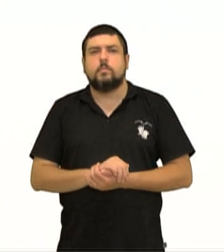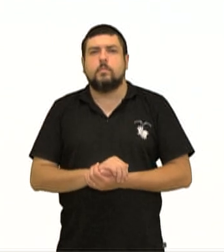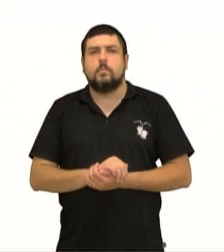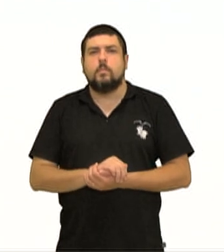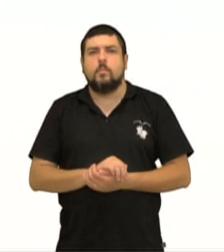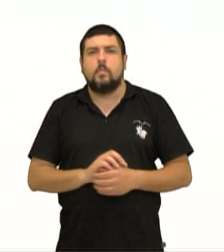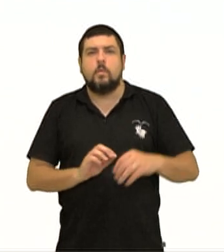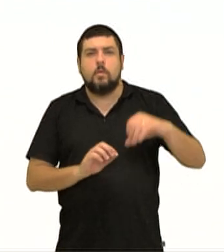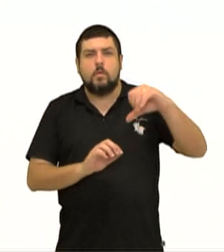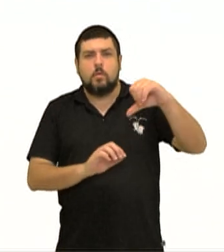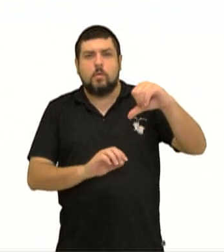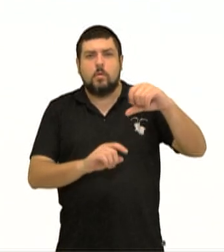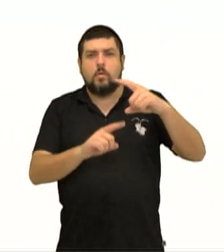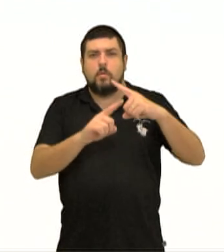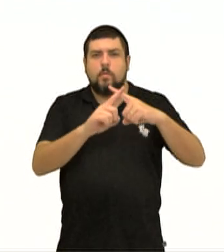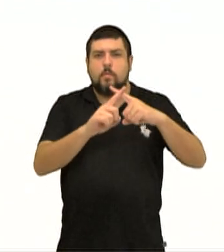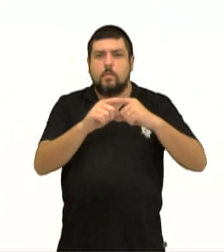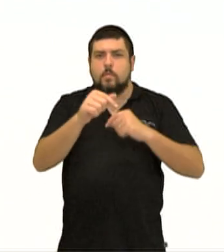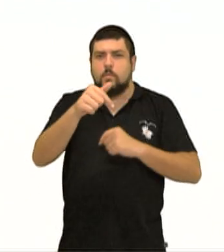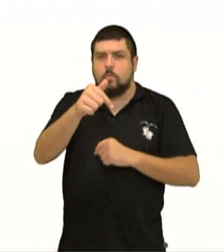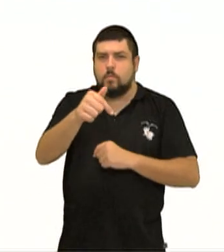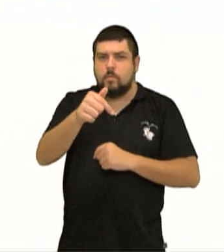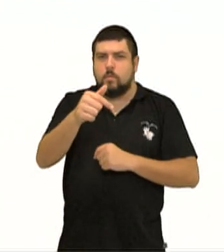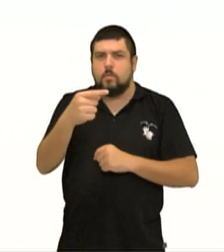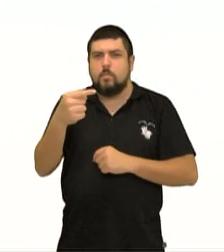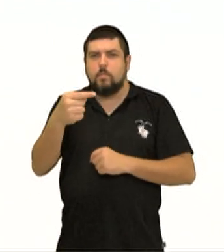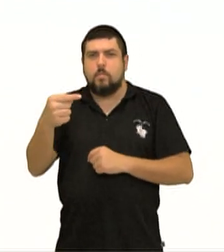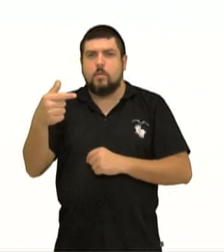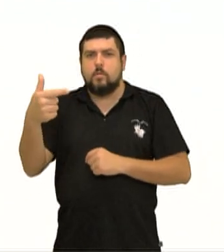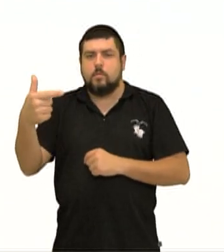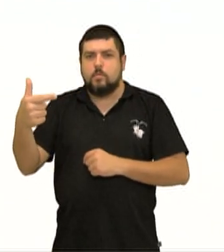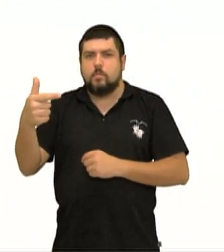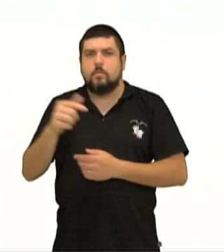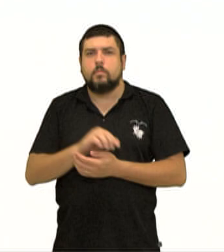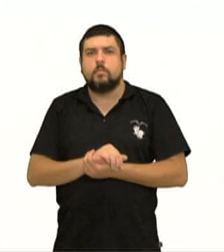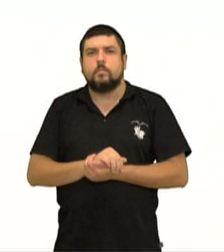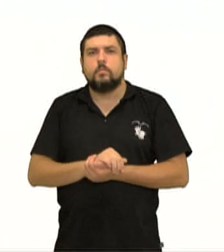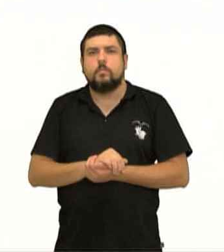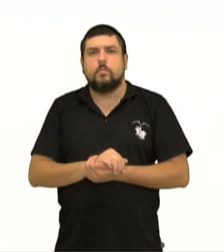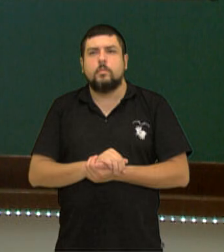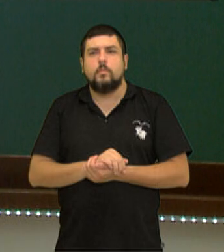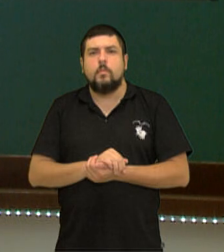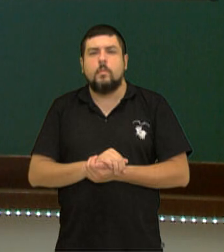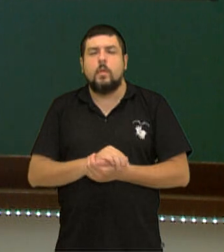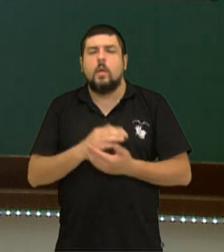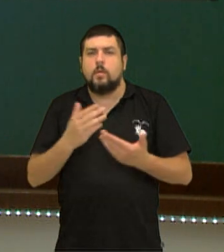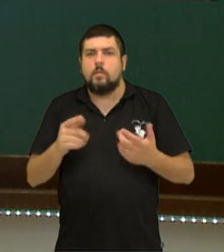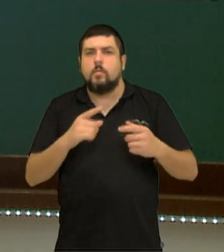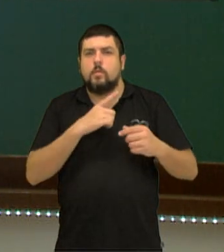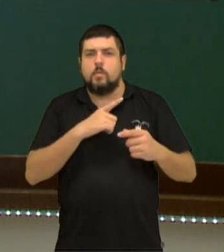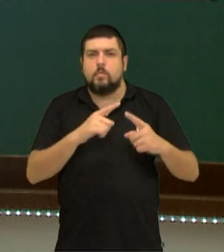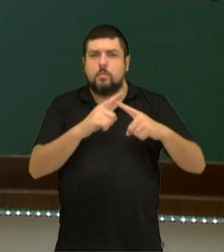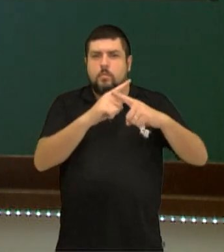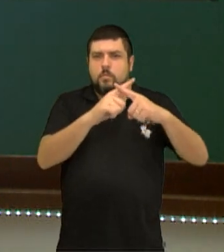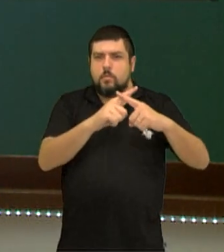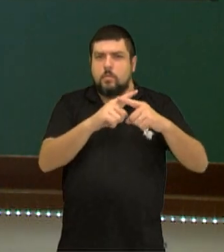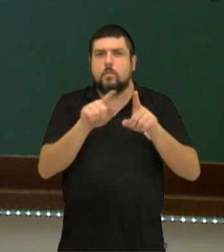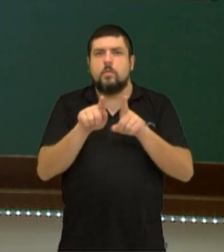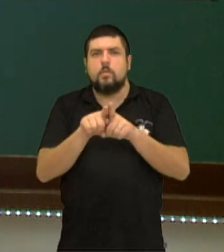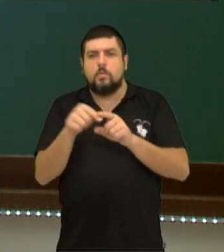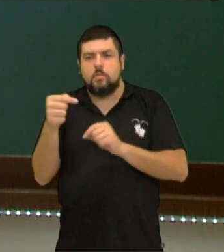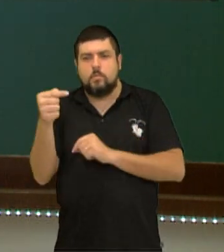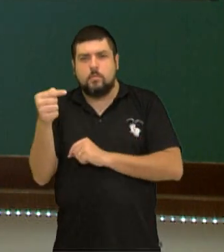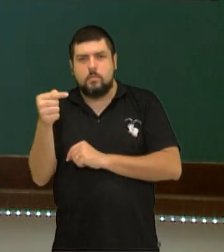menos 2. De novo, nós temos duas operações diferentes. Nós temos multiplicação e